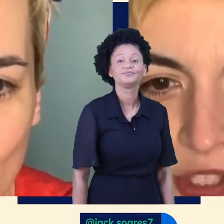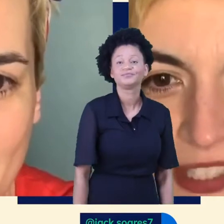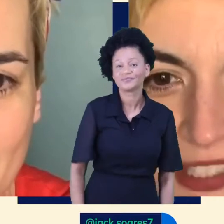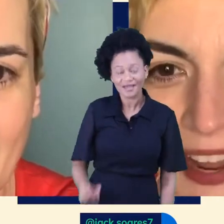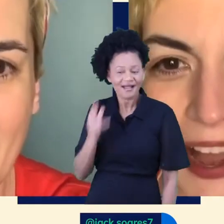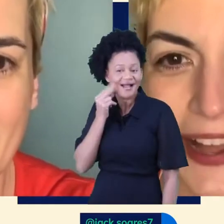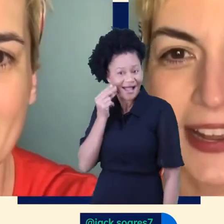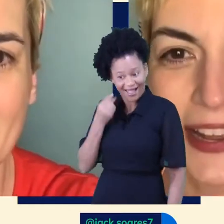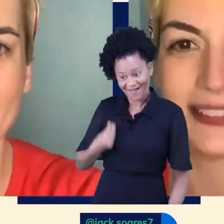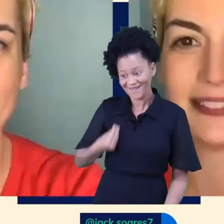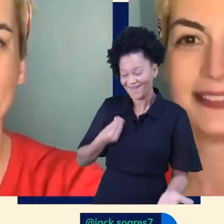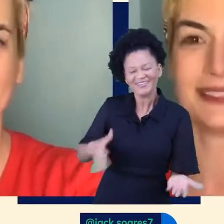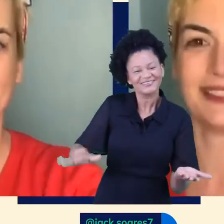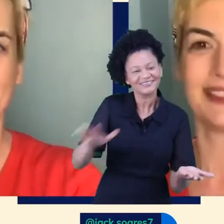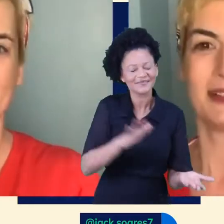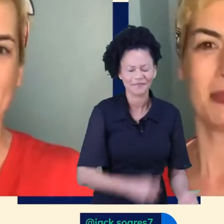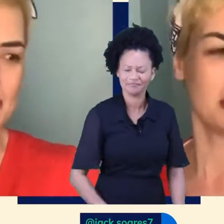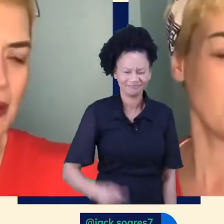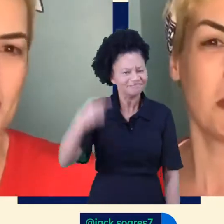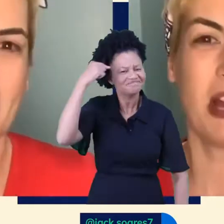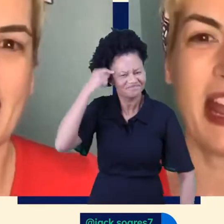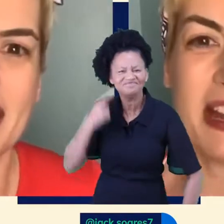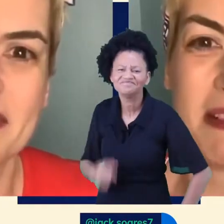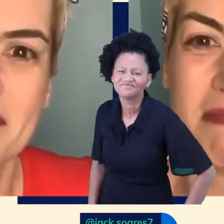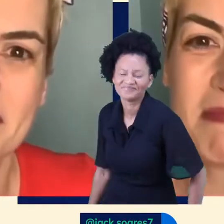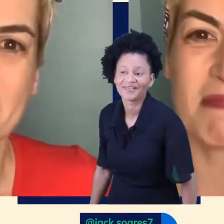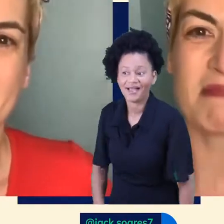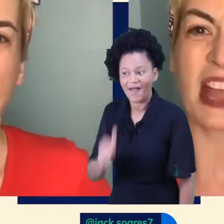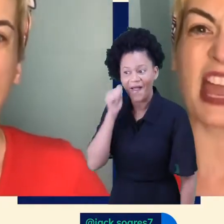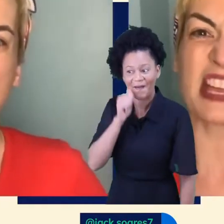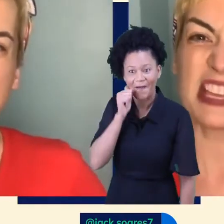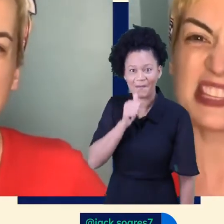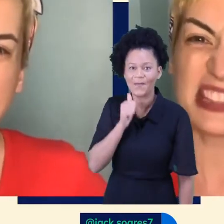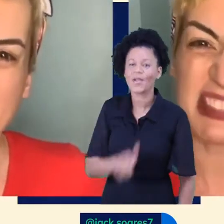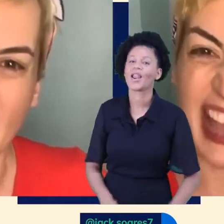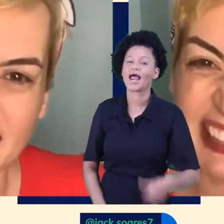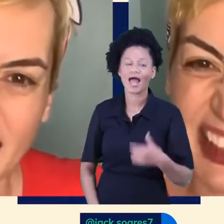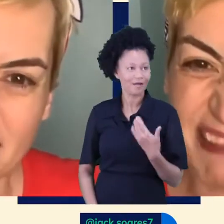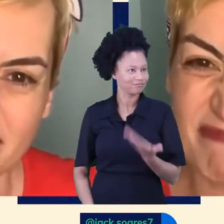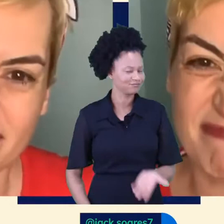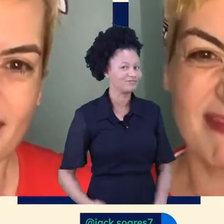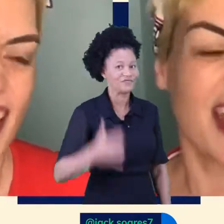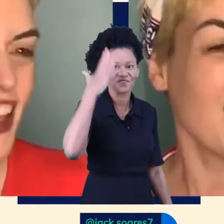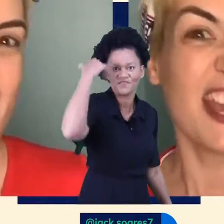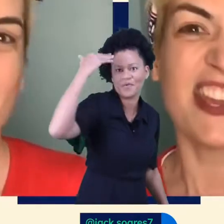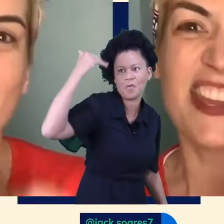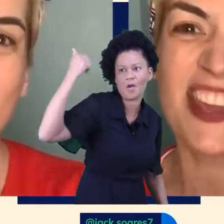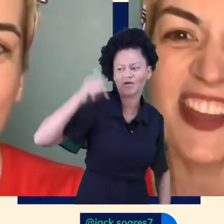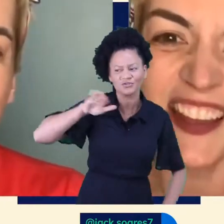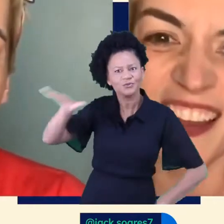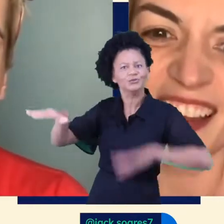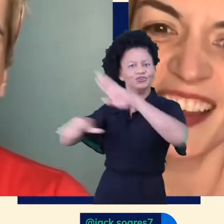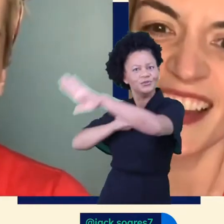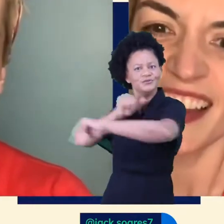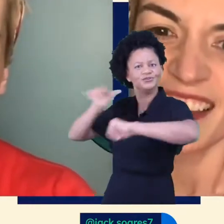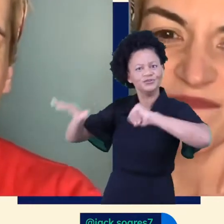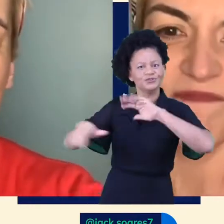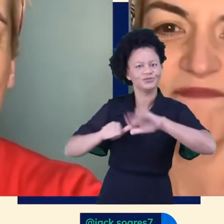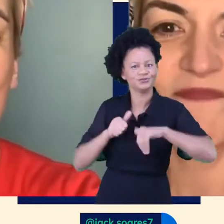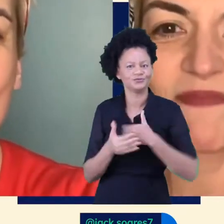Carol na área. Pensa uma mulher requisitada e